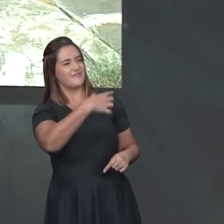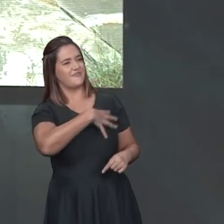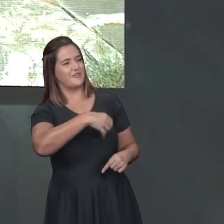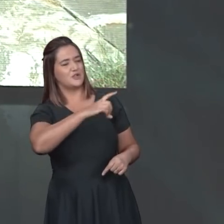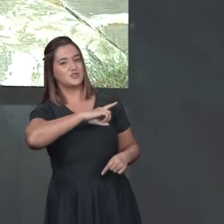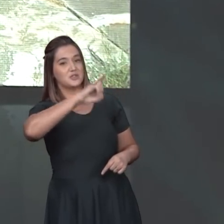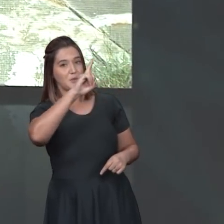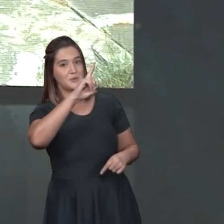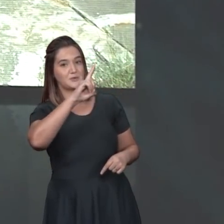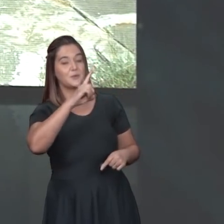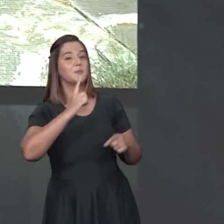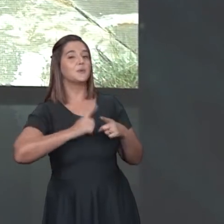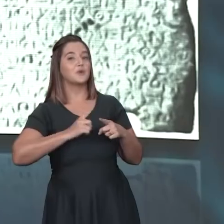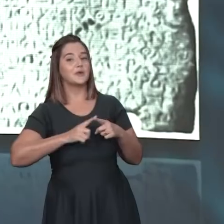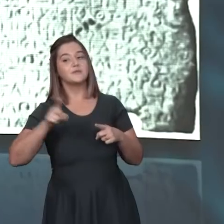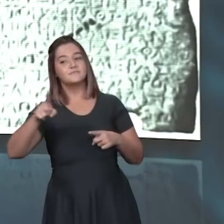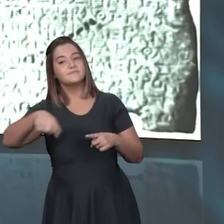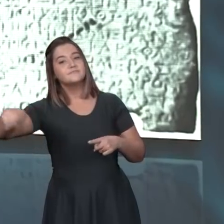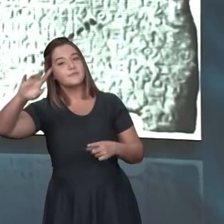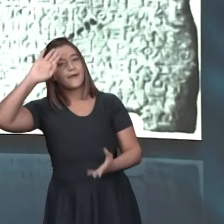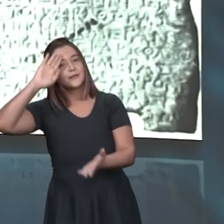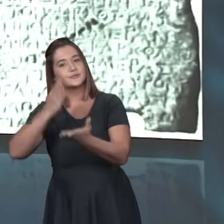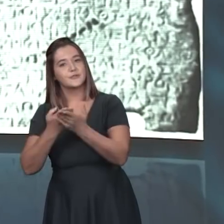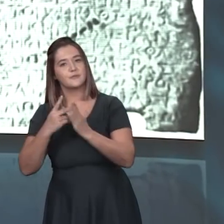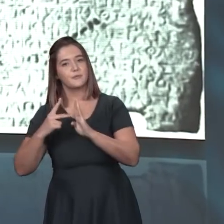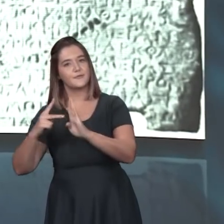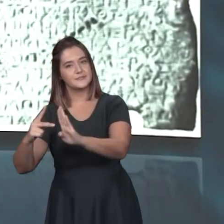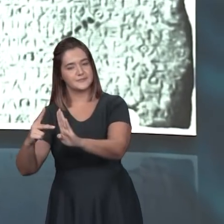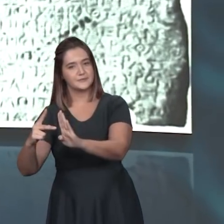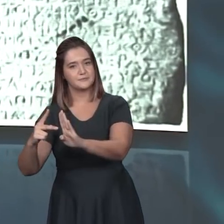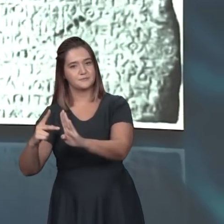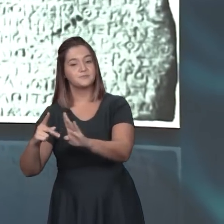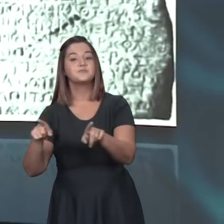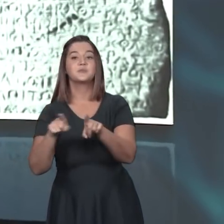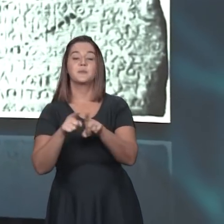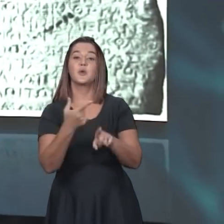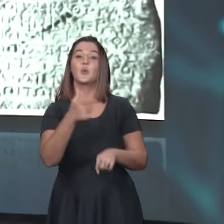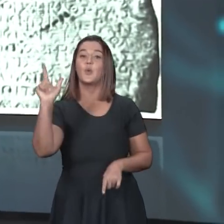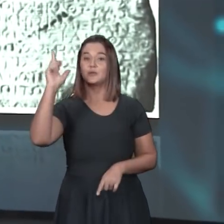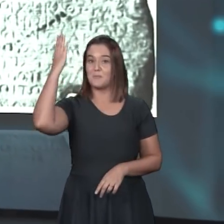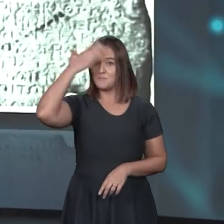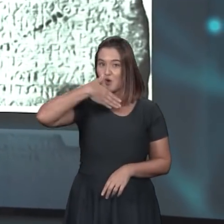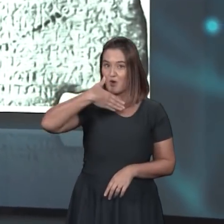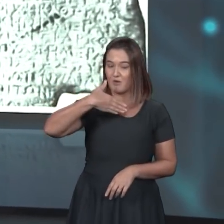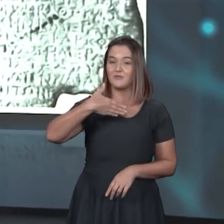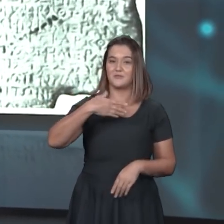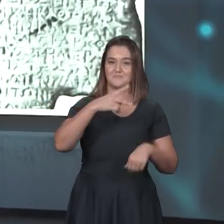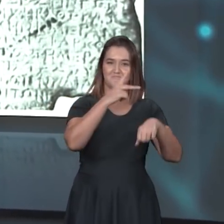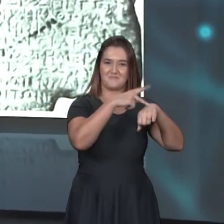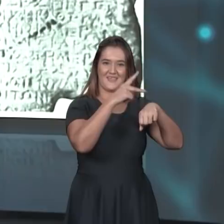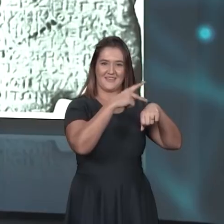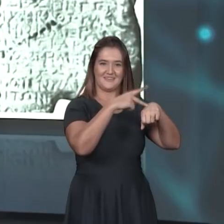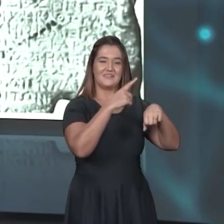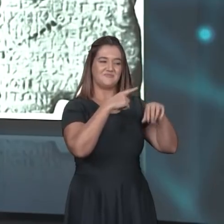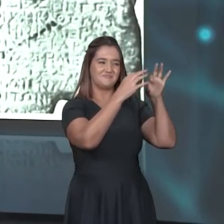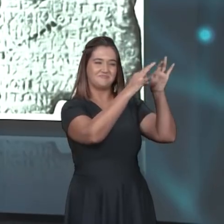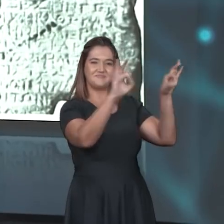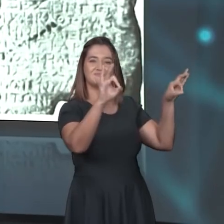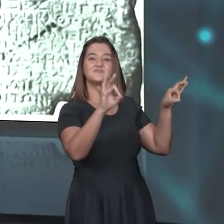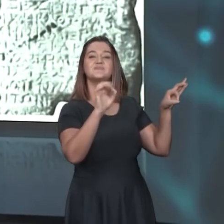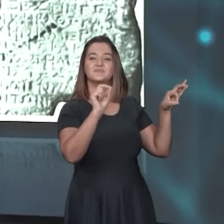Priene, eu quero mostrar uma próxima imagem, foi encontrada uma inscrição em grego. E essa inscrição fala